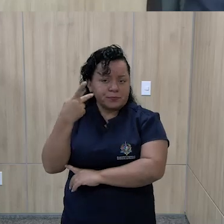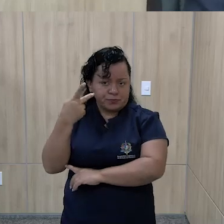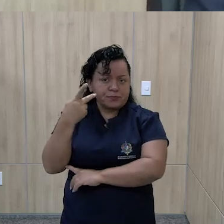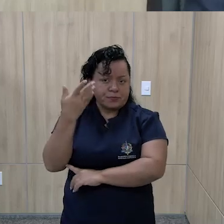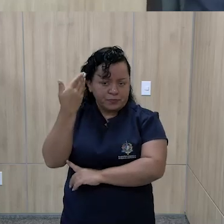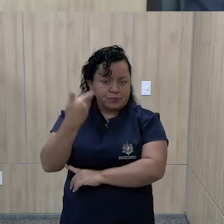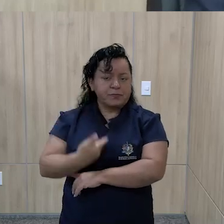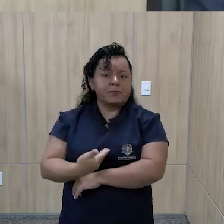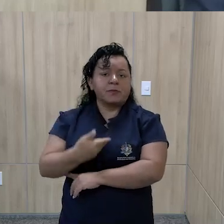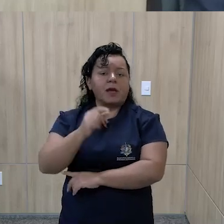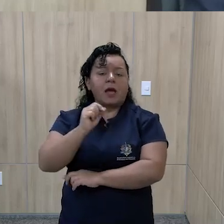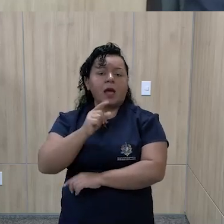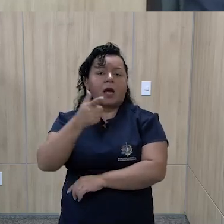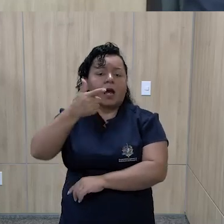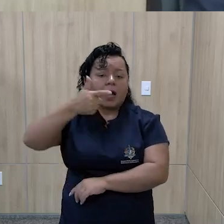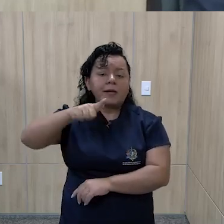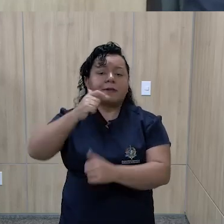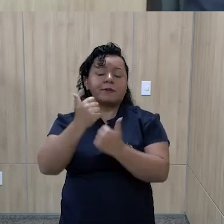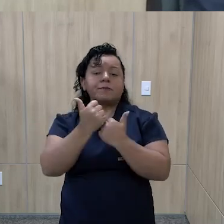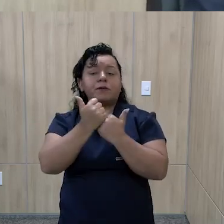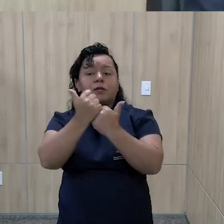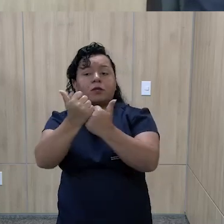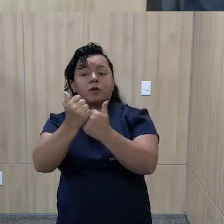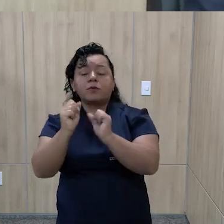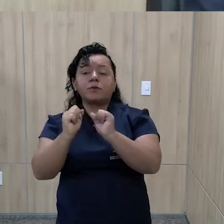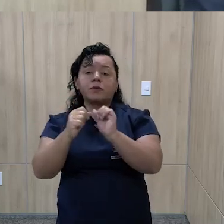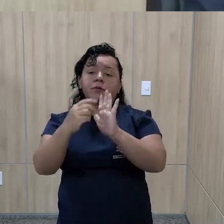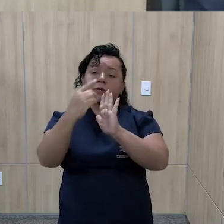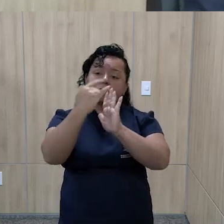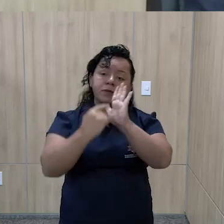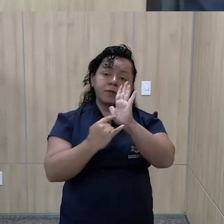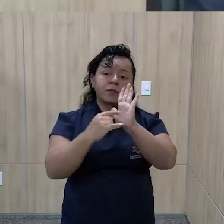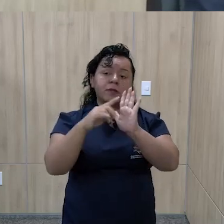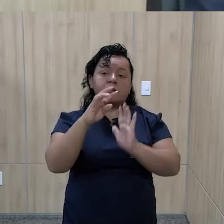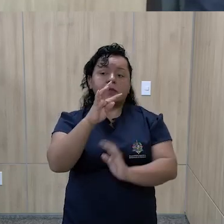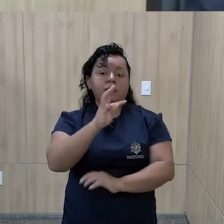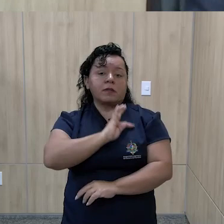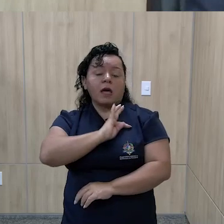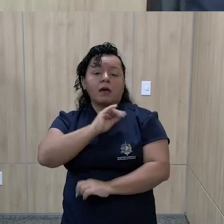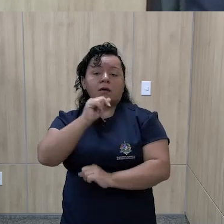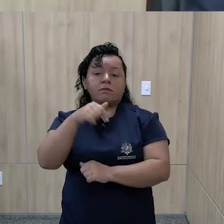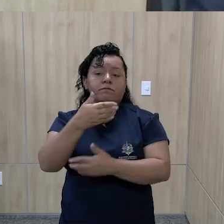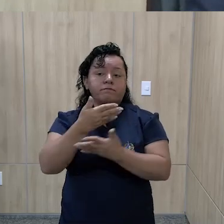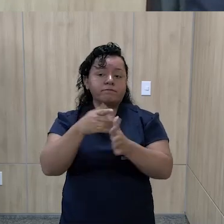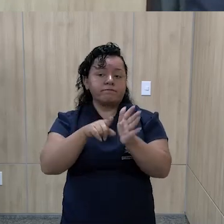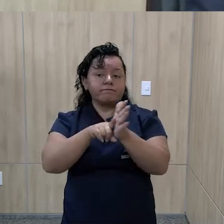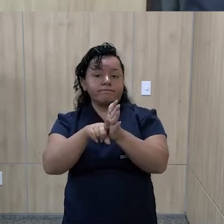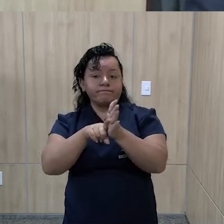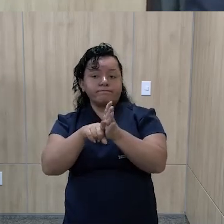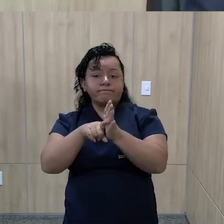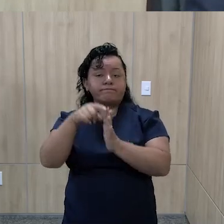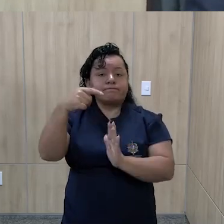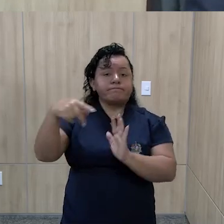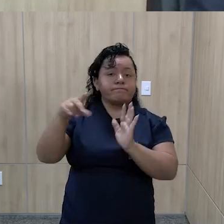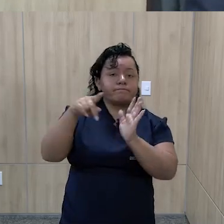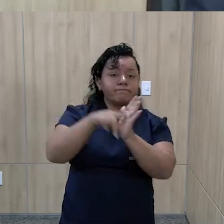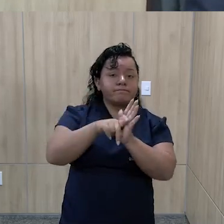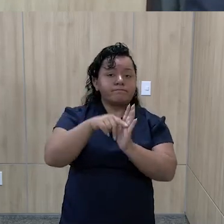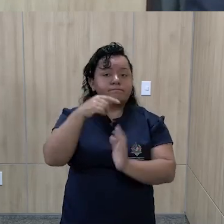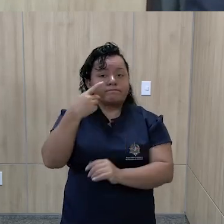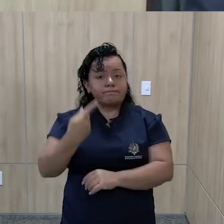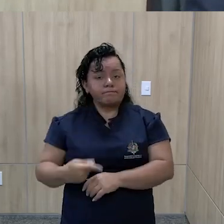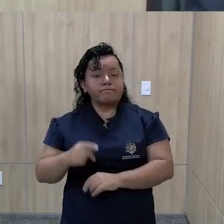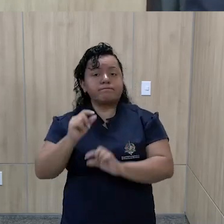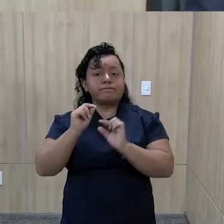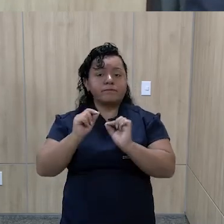repito ainda auxiliado pela nota técnica da Consultoria Legislativa desta casa senhor